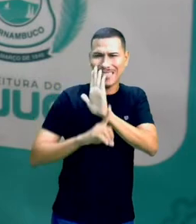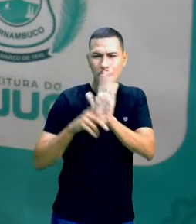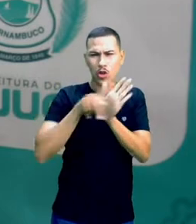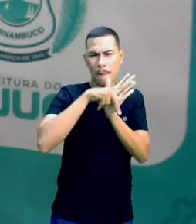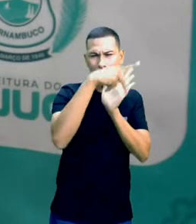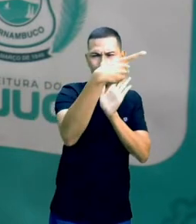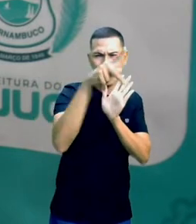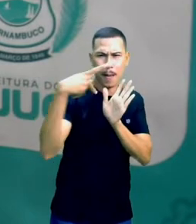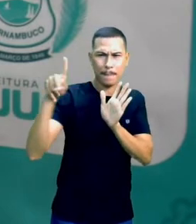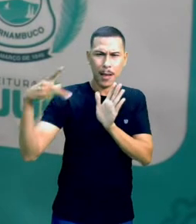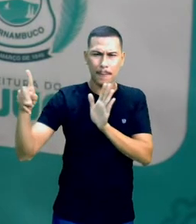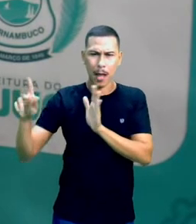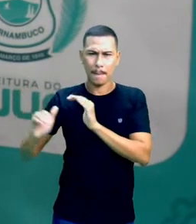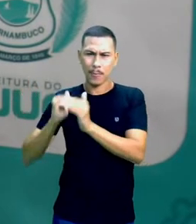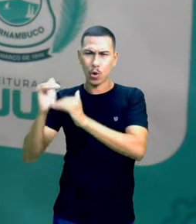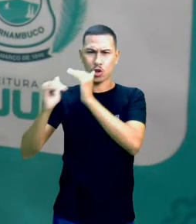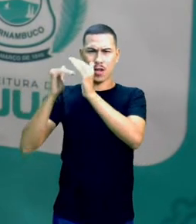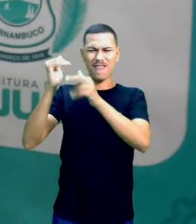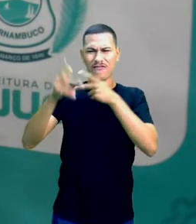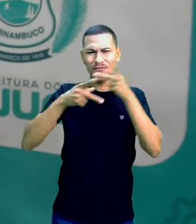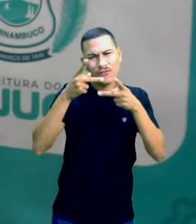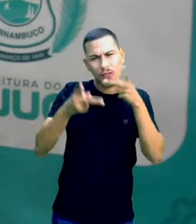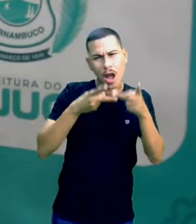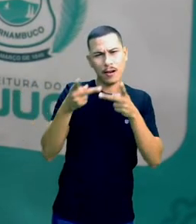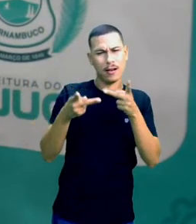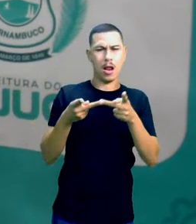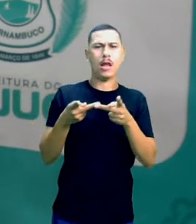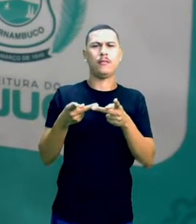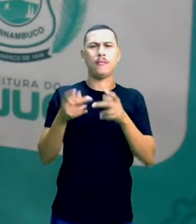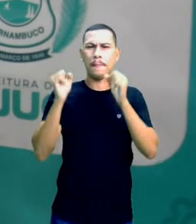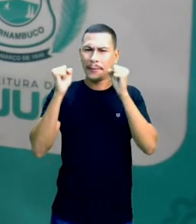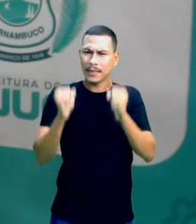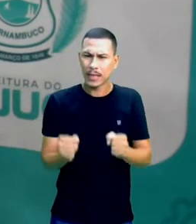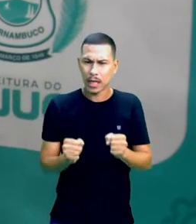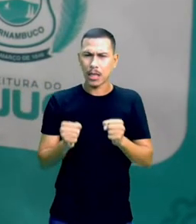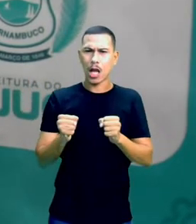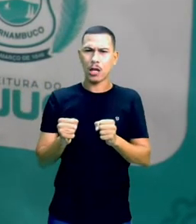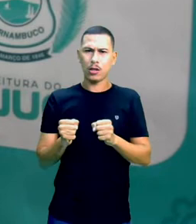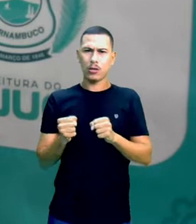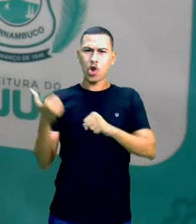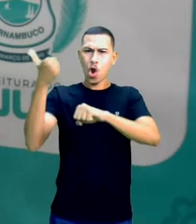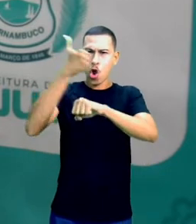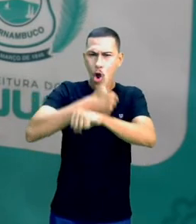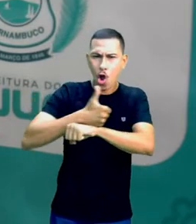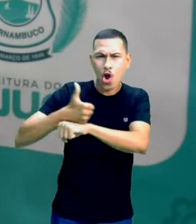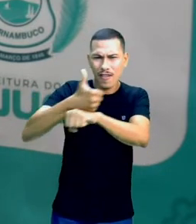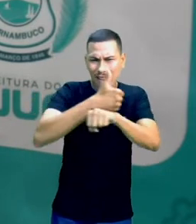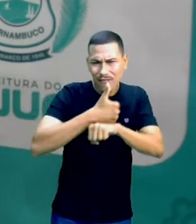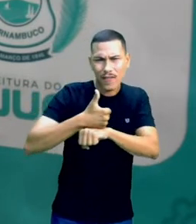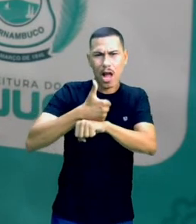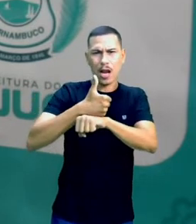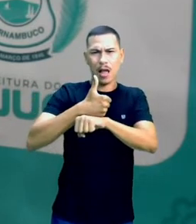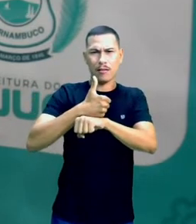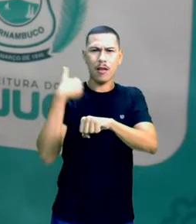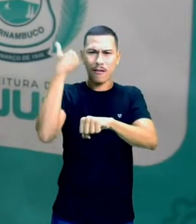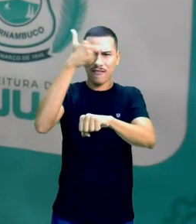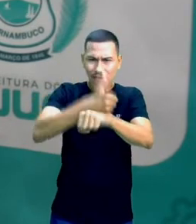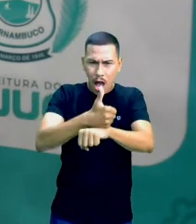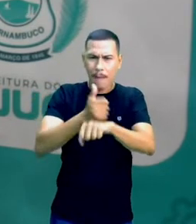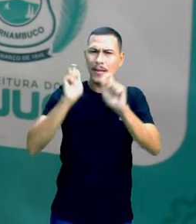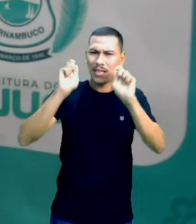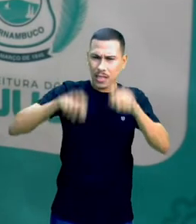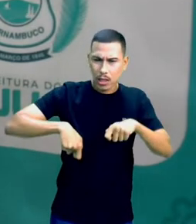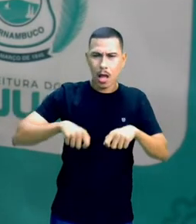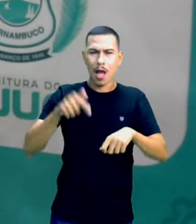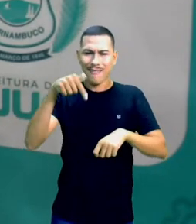nesse processo. O seu falar, o seu se colocar, pois, sim, nós temos um prefeito, ou seja, na nossa condição,